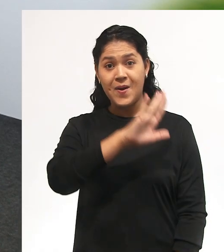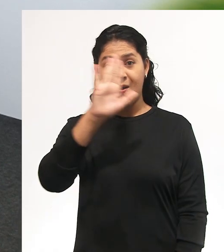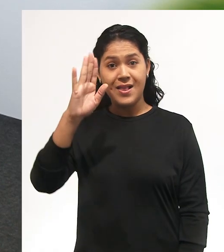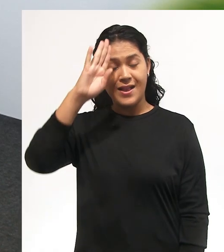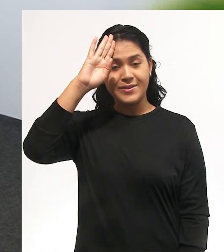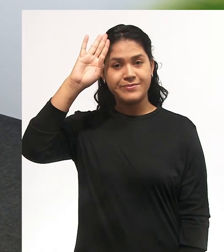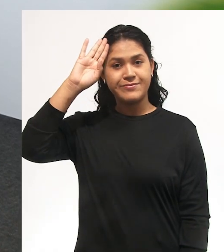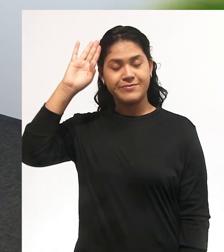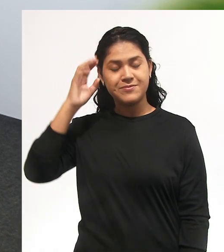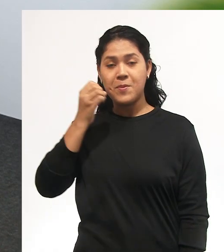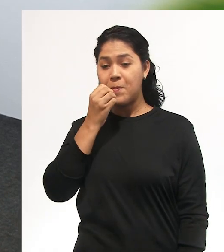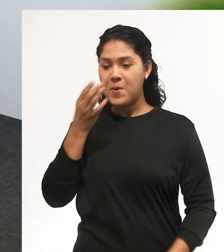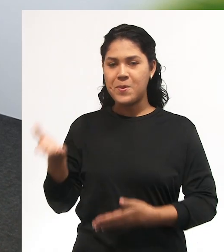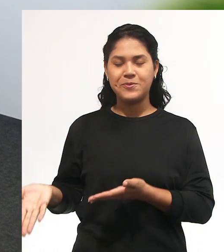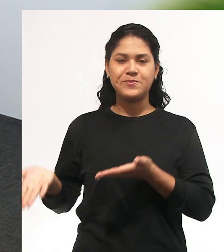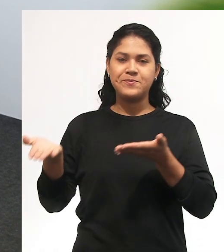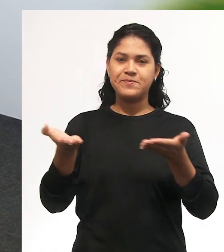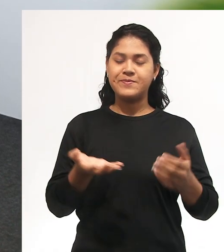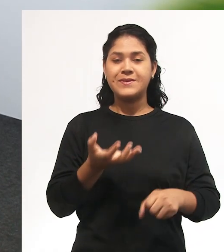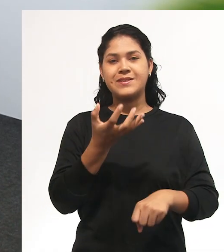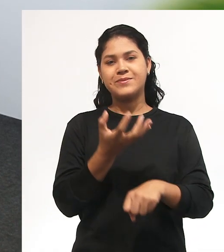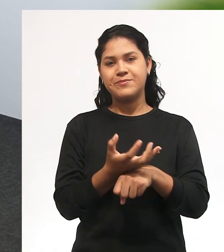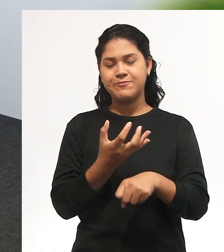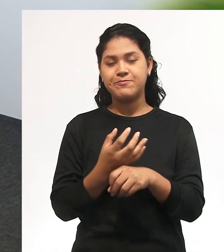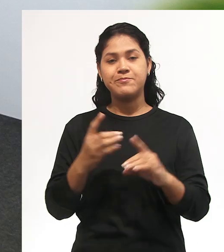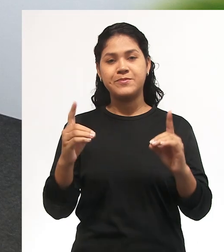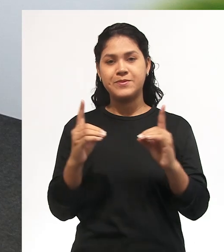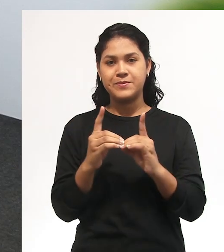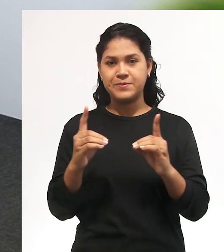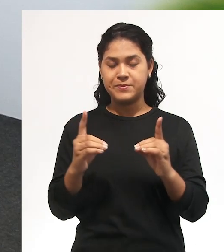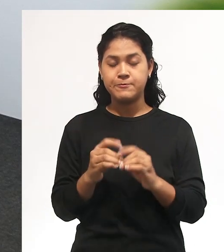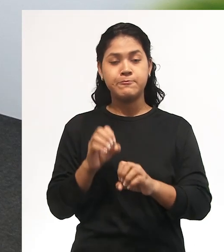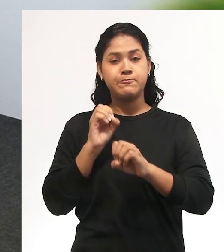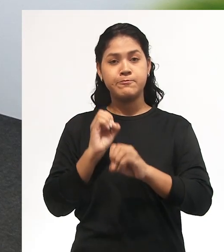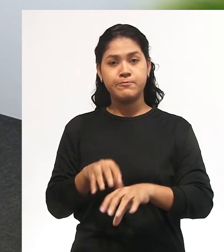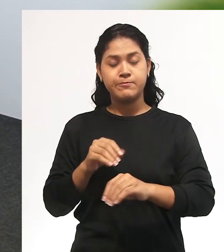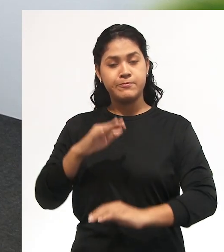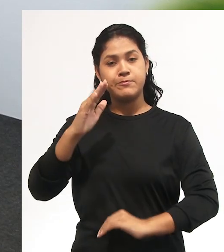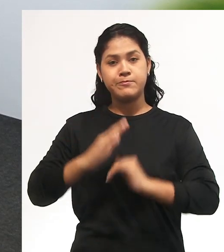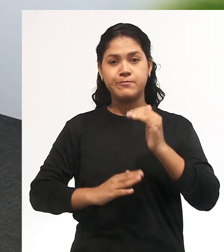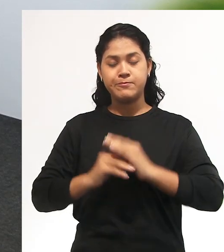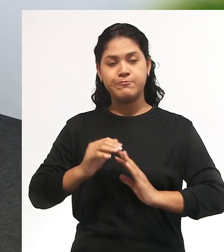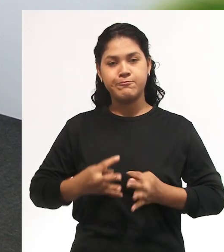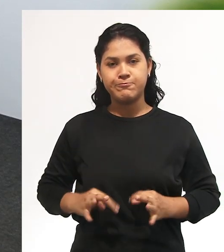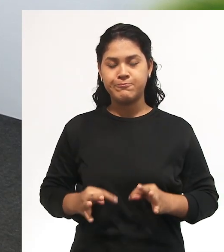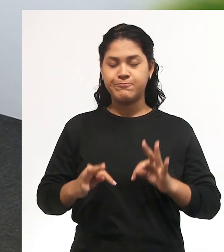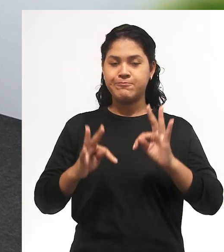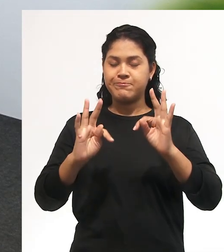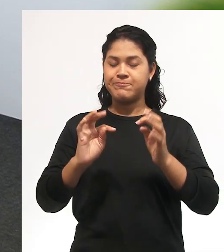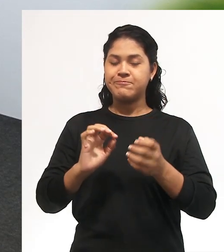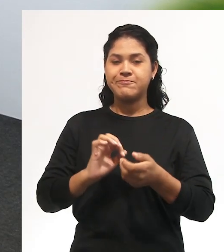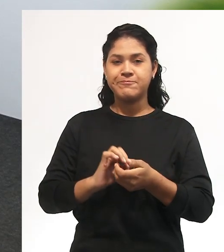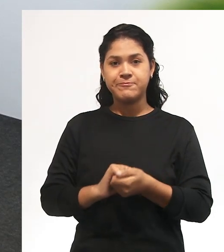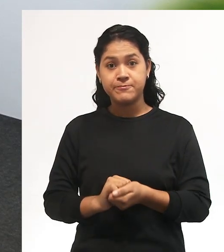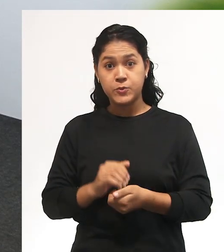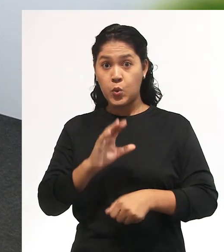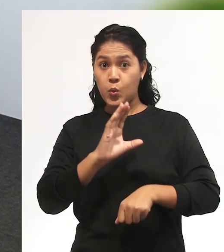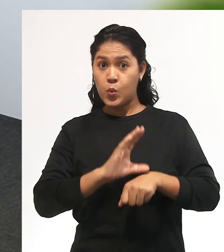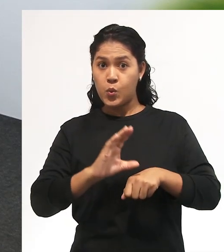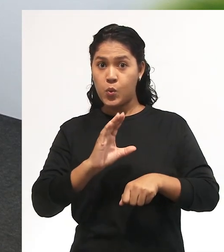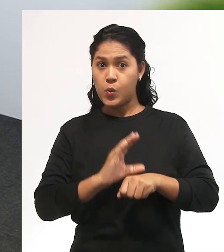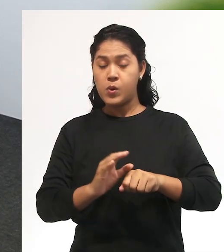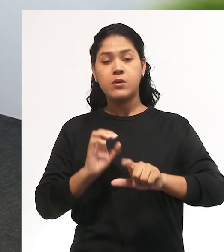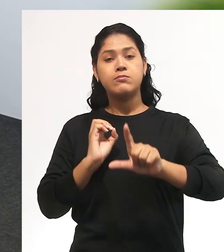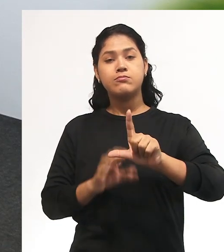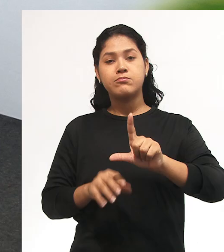Olá, acadêmicos! Sejam bem-vindos à disciplina de Didática na Educação Profissional e Tecnológica do curso